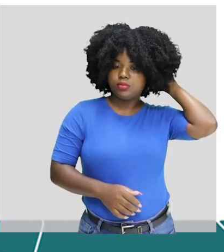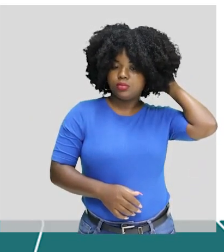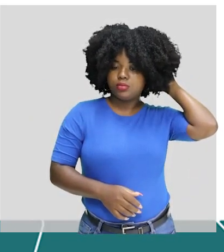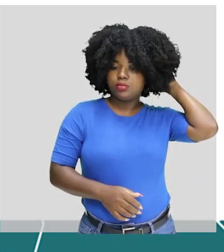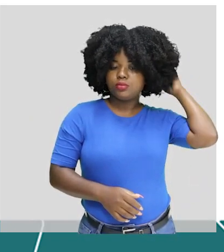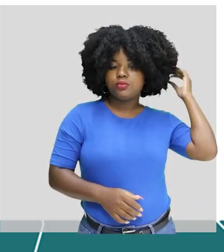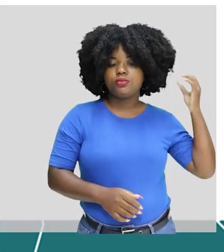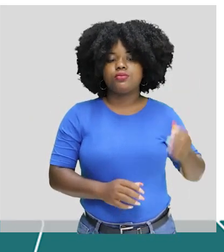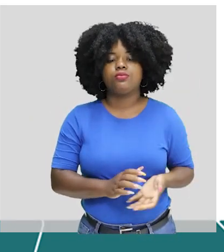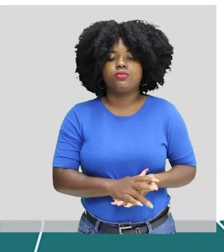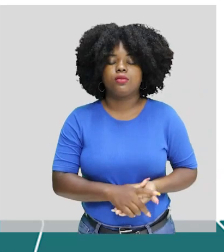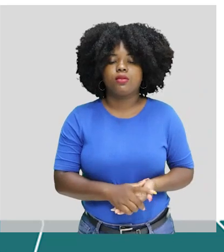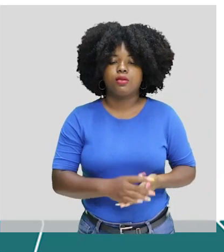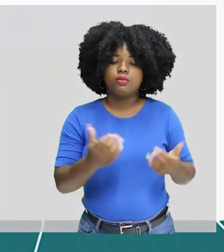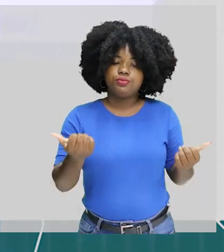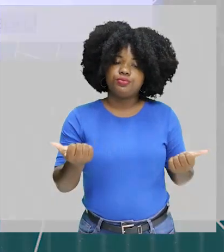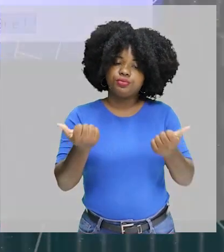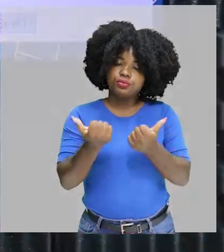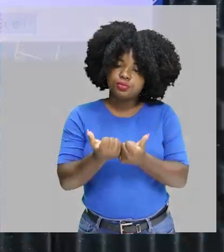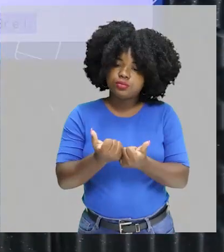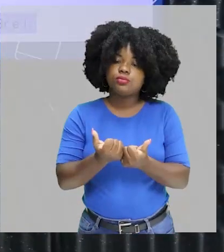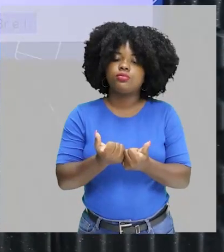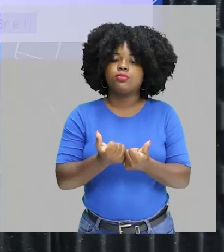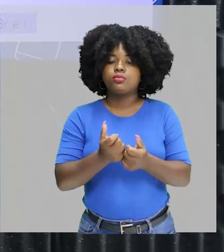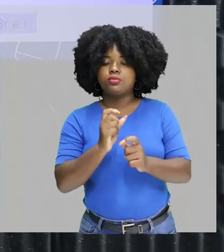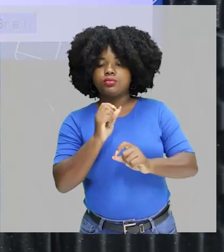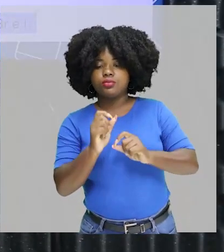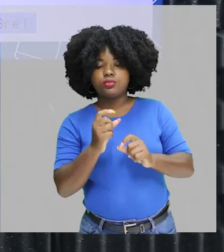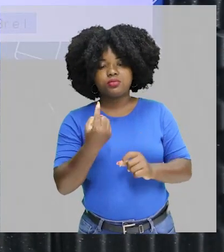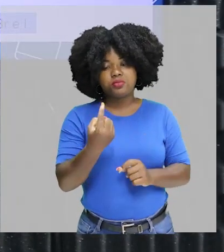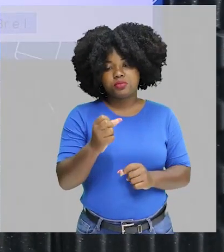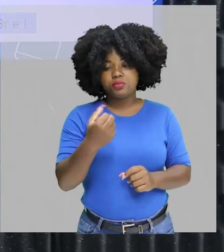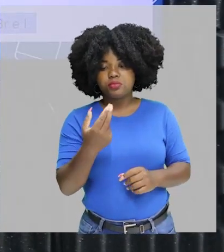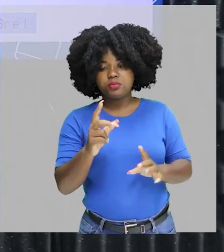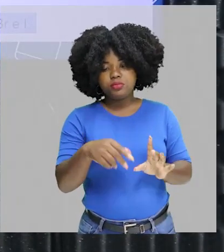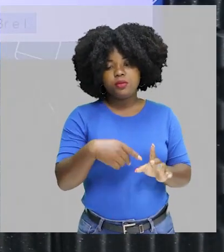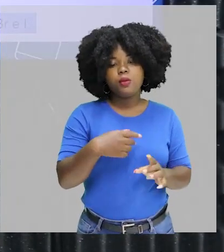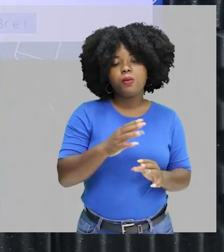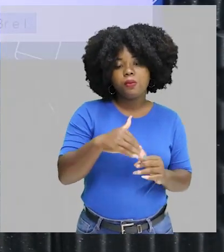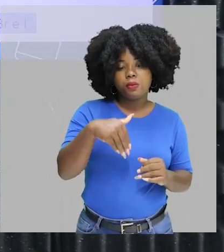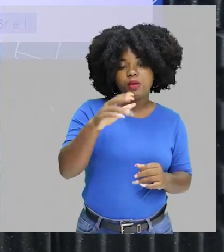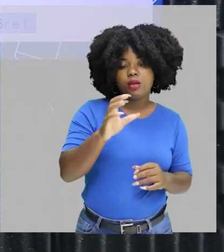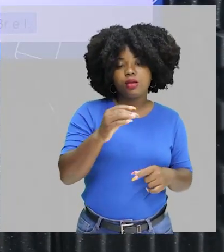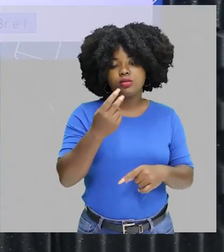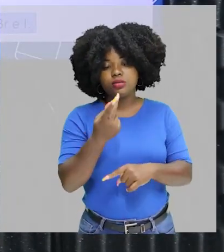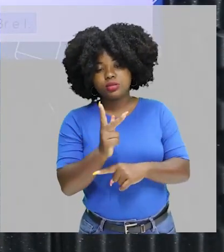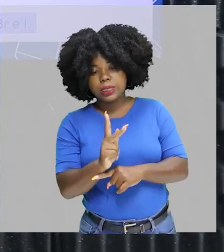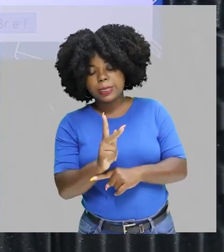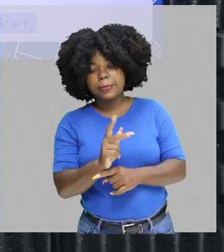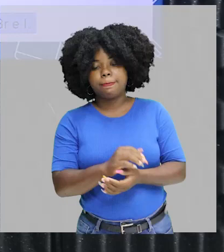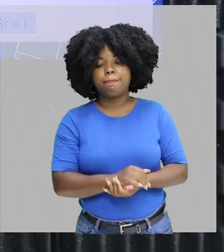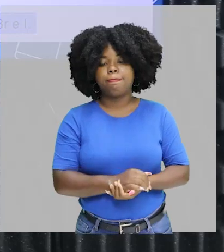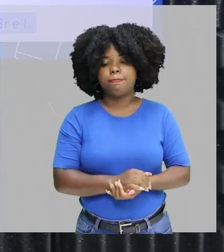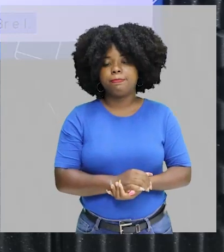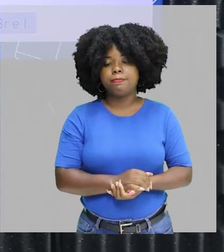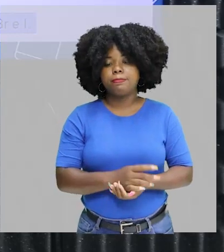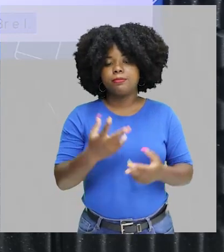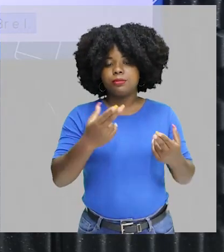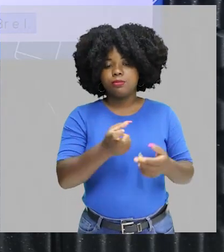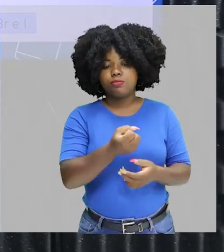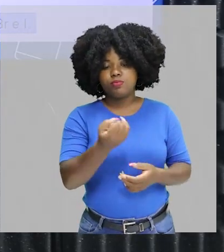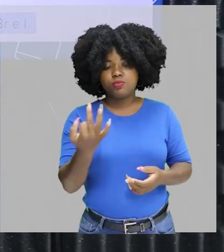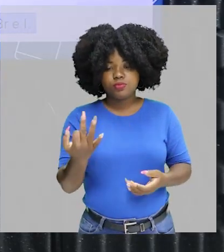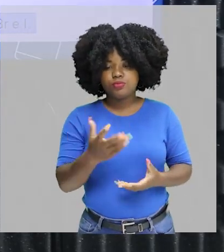da substituição de um ou mais hidrogênios de hidrocarbonetos pela mesma quantidade